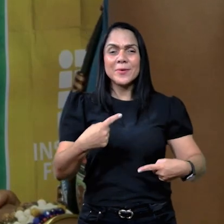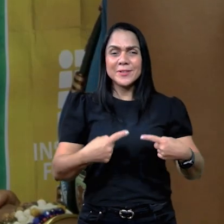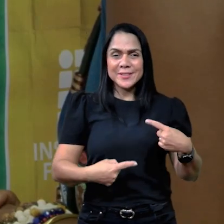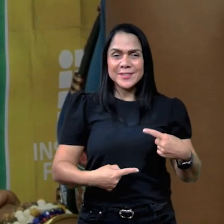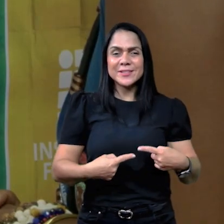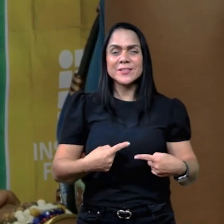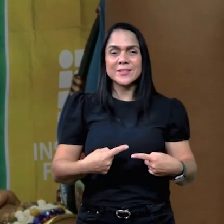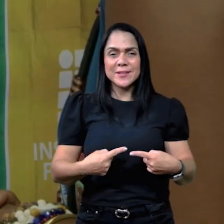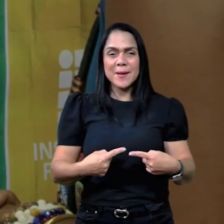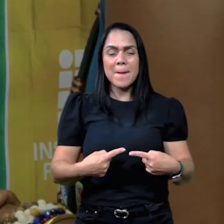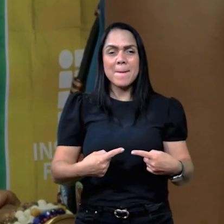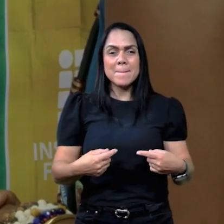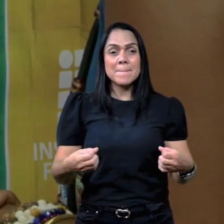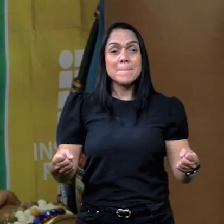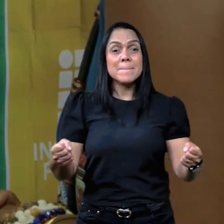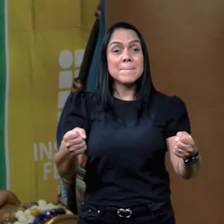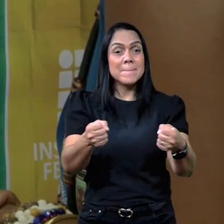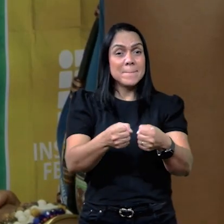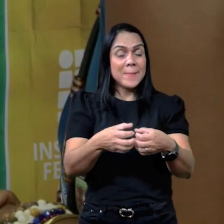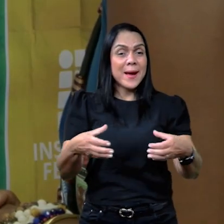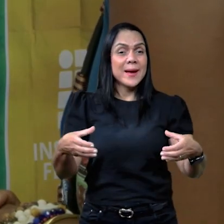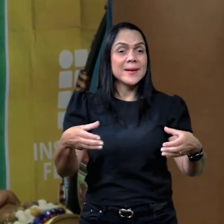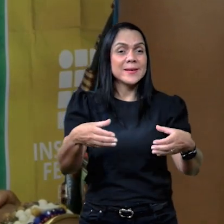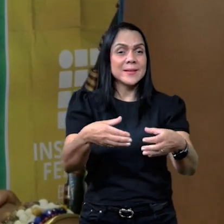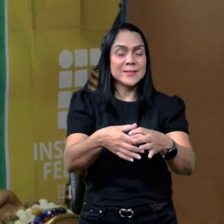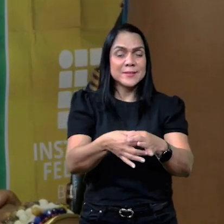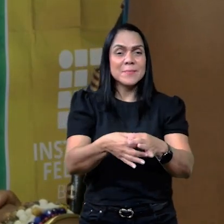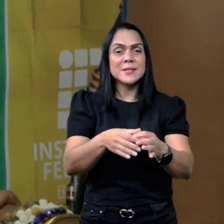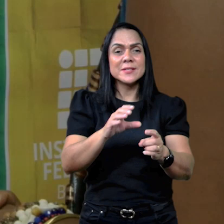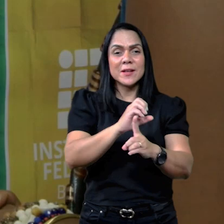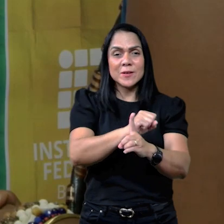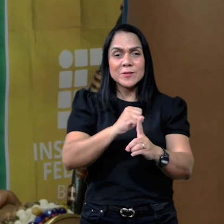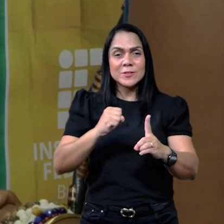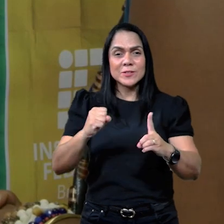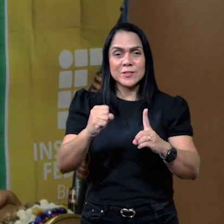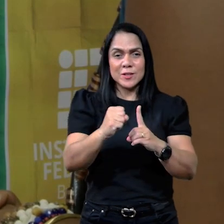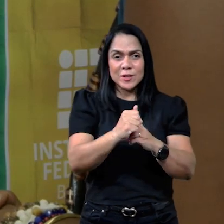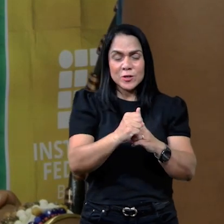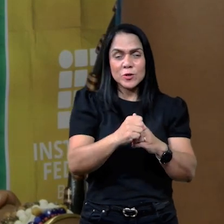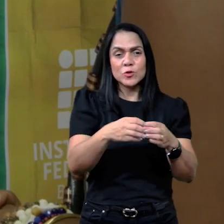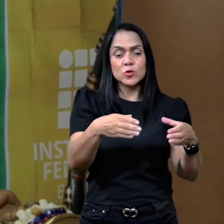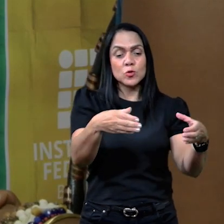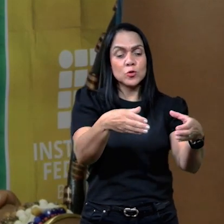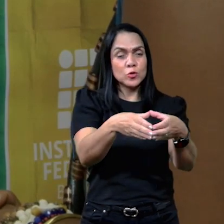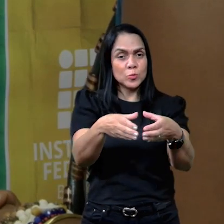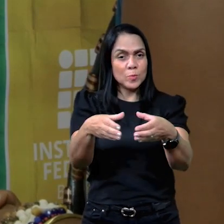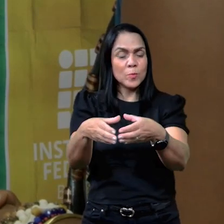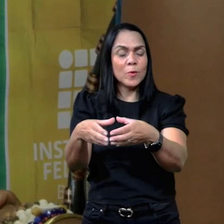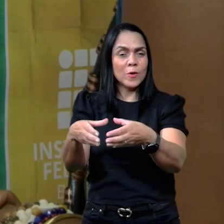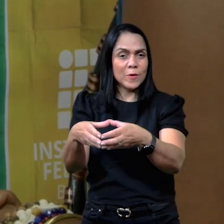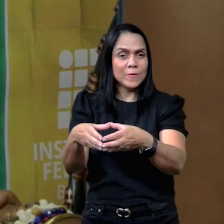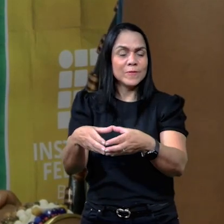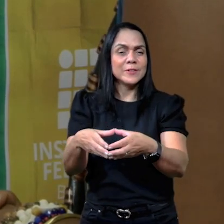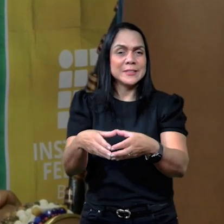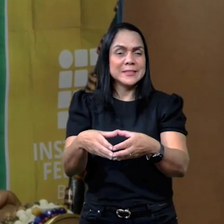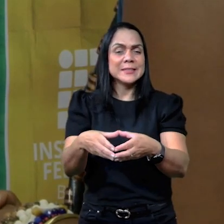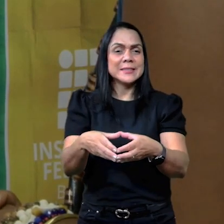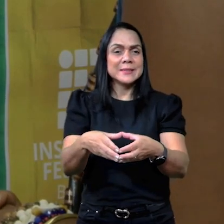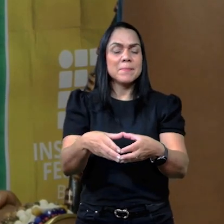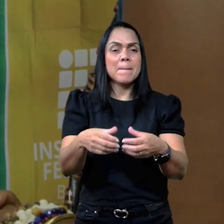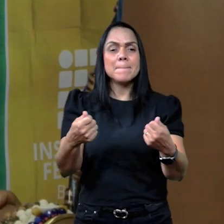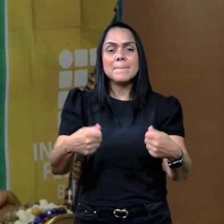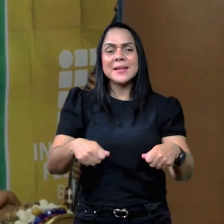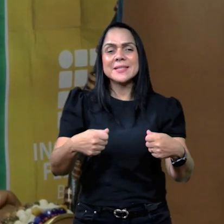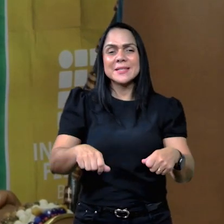É a participação social também, que eu acho que povos e comunidades tradicionais devem ter. Então,